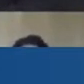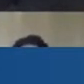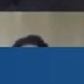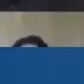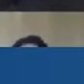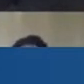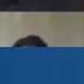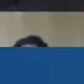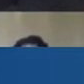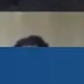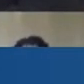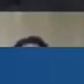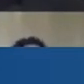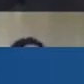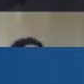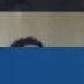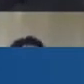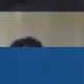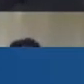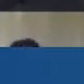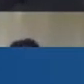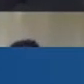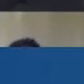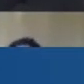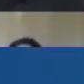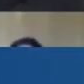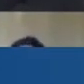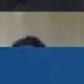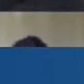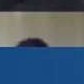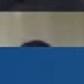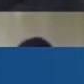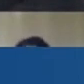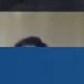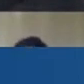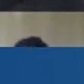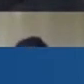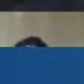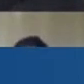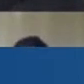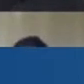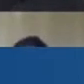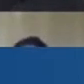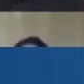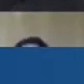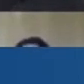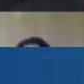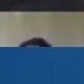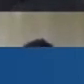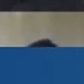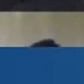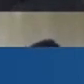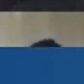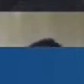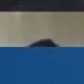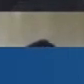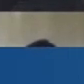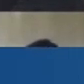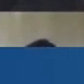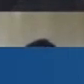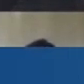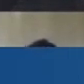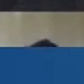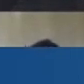ao patamar da execução e há elementos para um novo patamar, qual seja a identificação dos